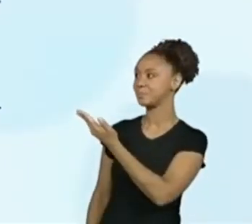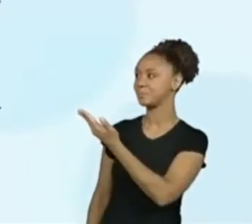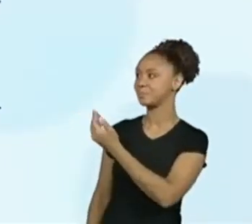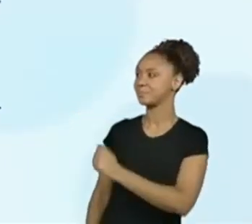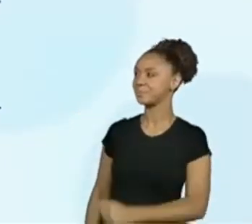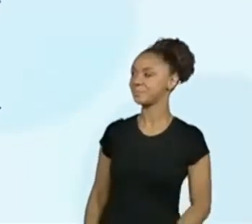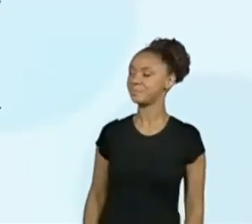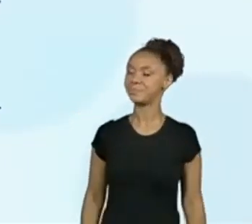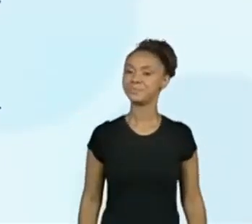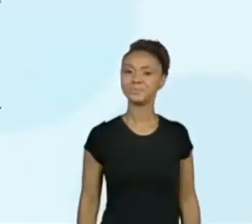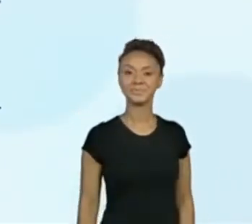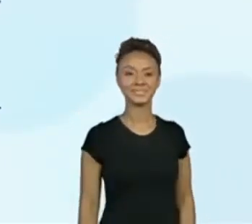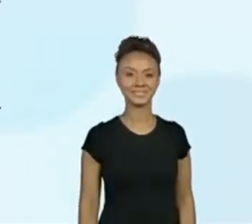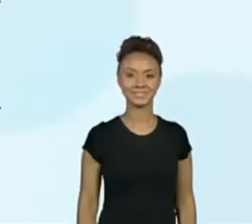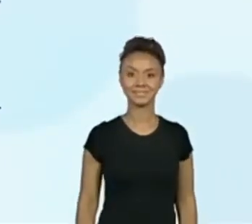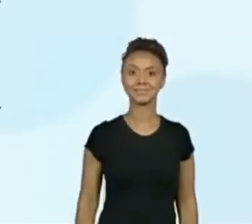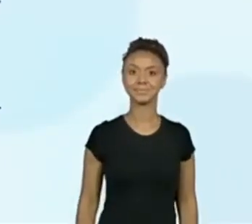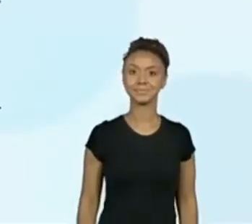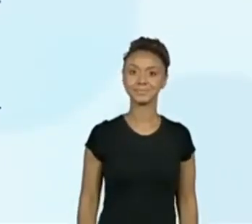Aula.